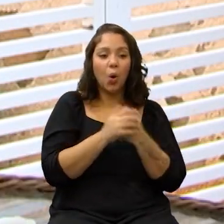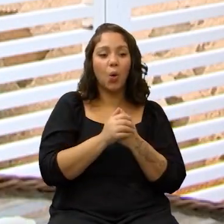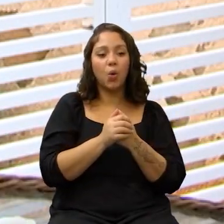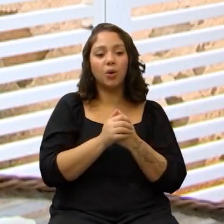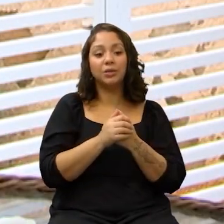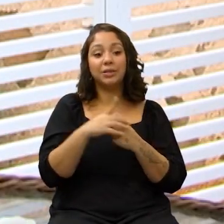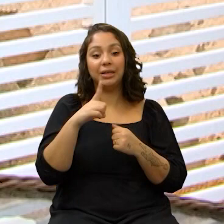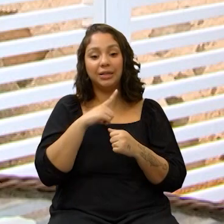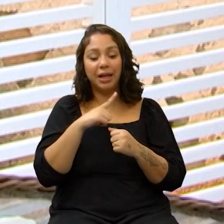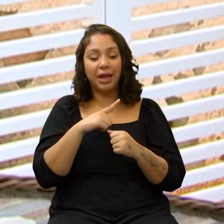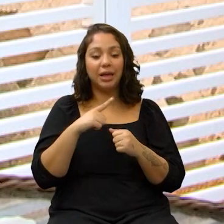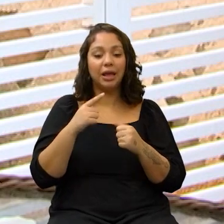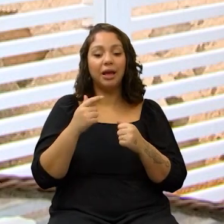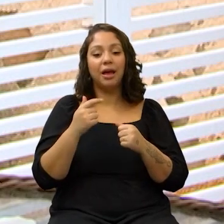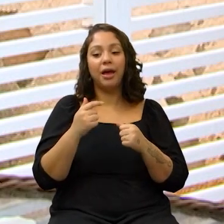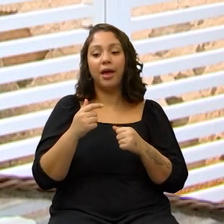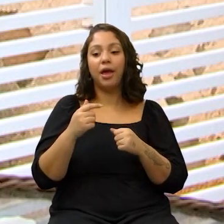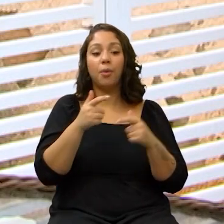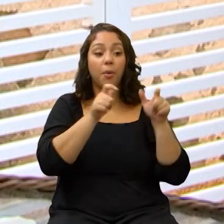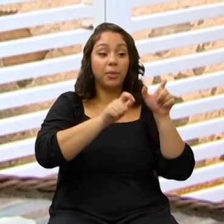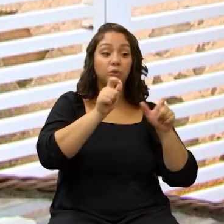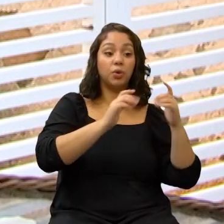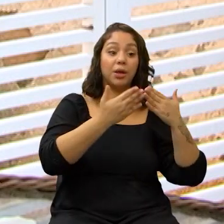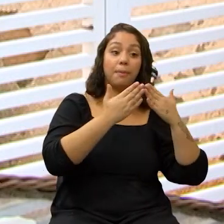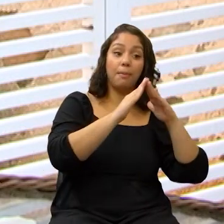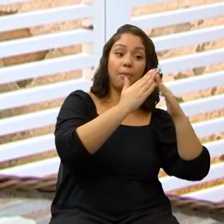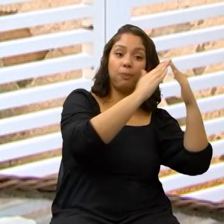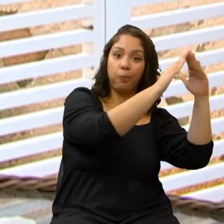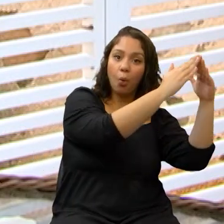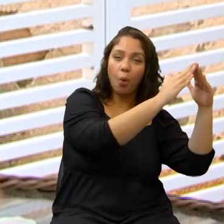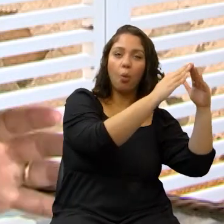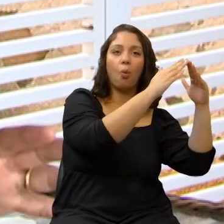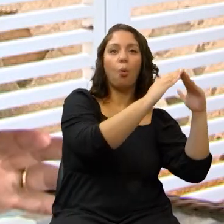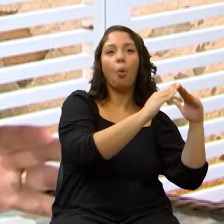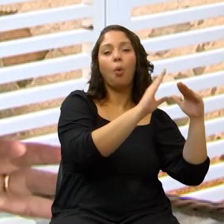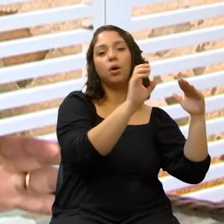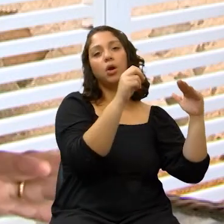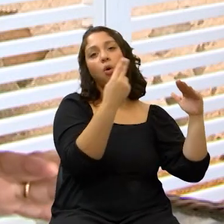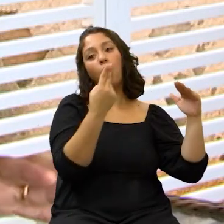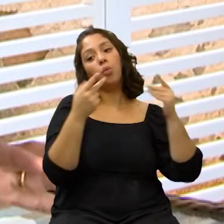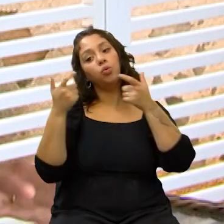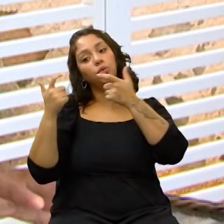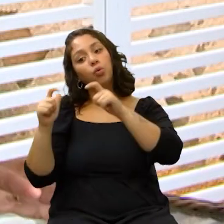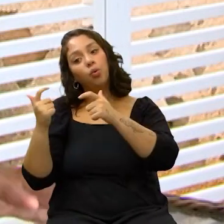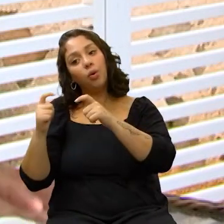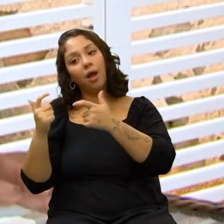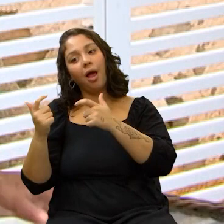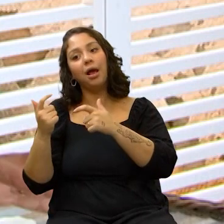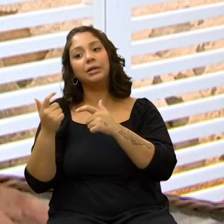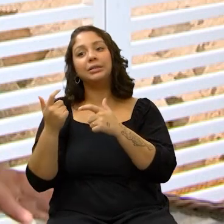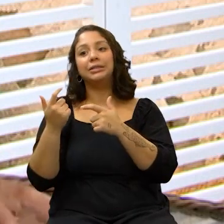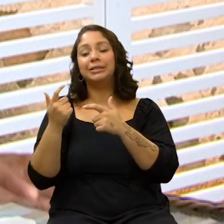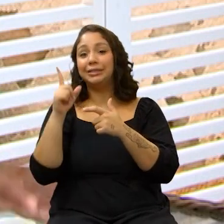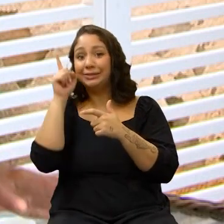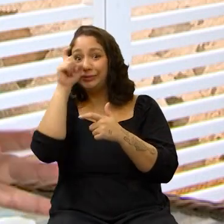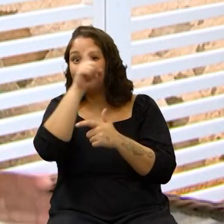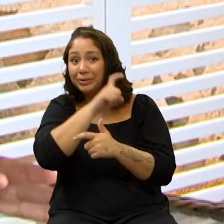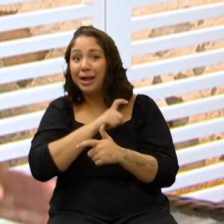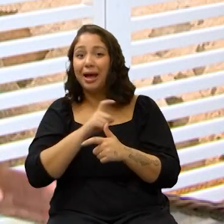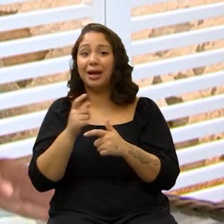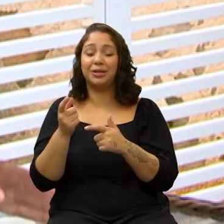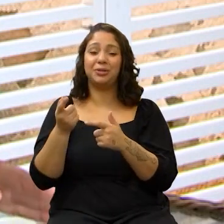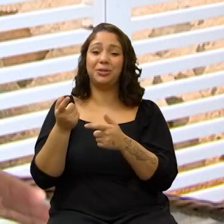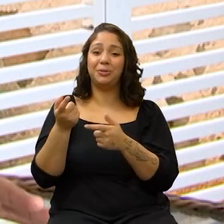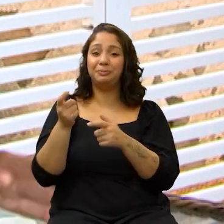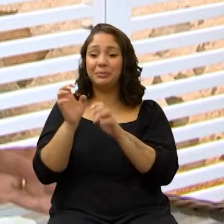que partem de pontos distintos, por exemplo, alguém que mora numa periferia, alguém que mora numa localidade com bastante dificuldades